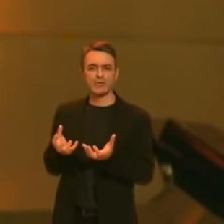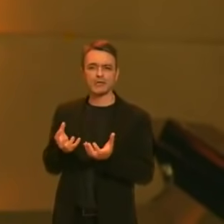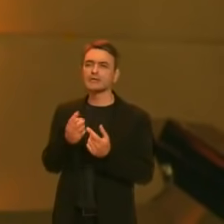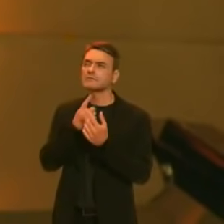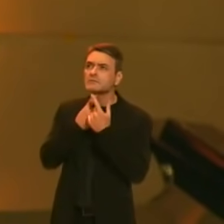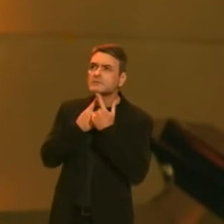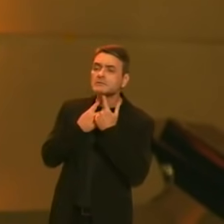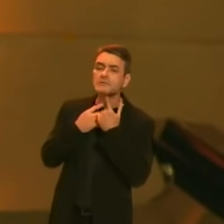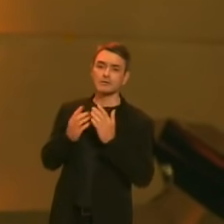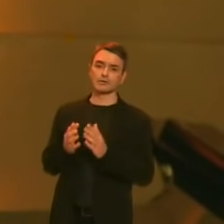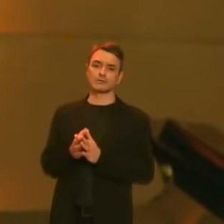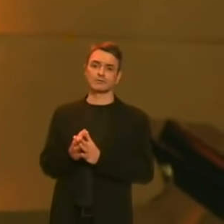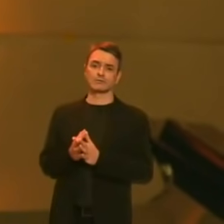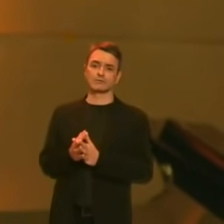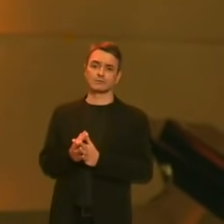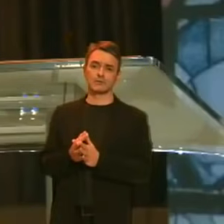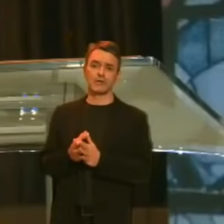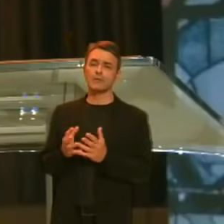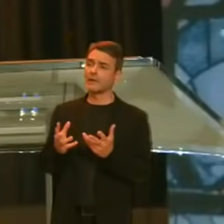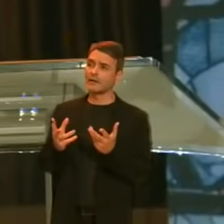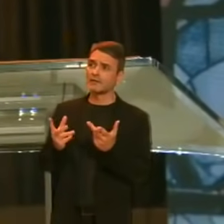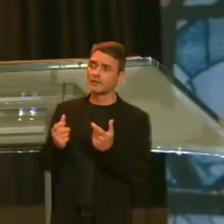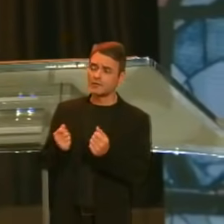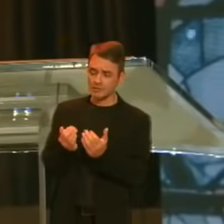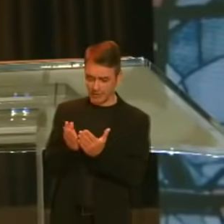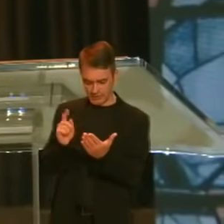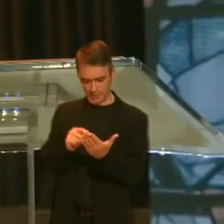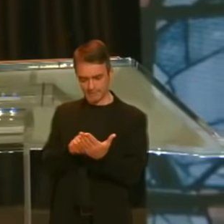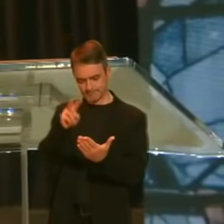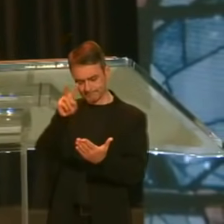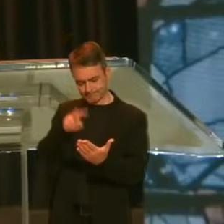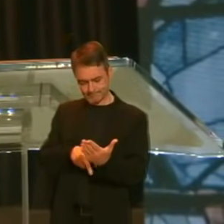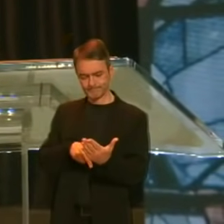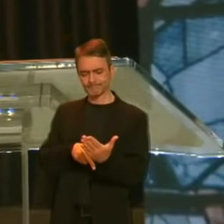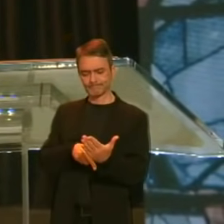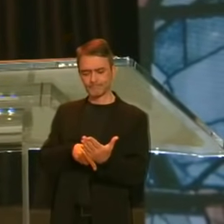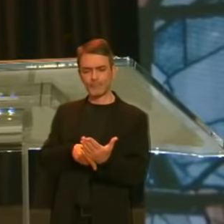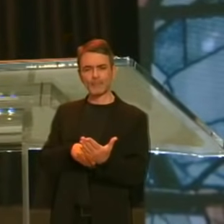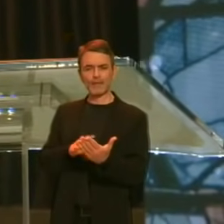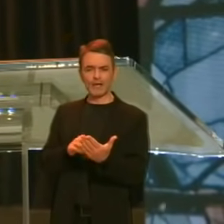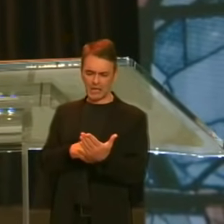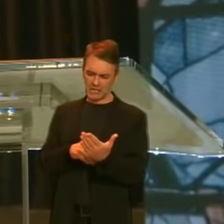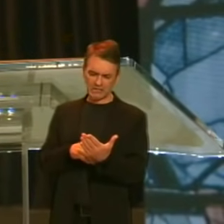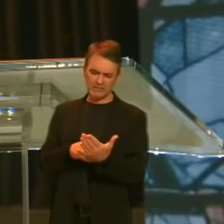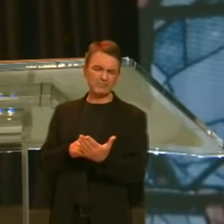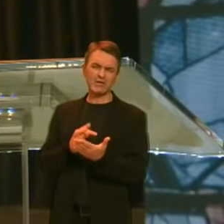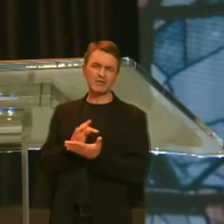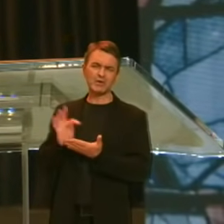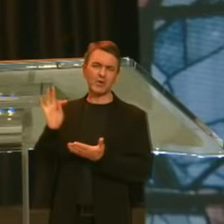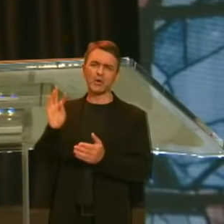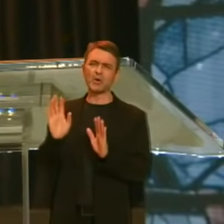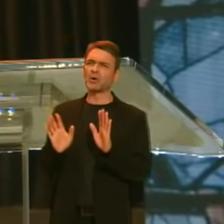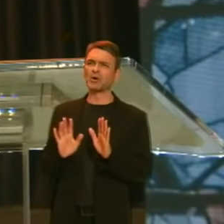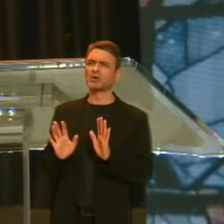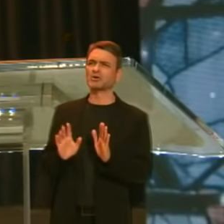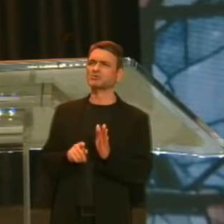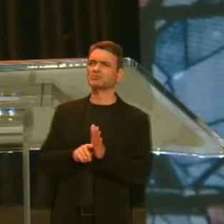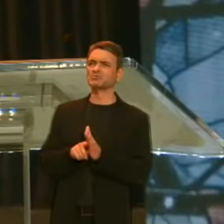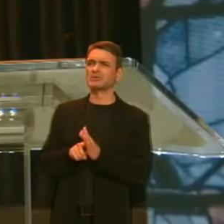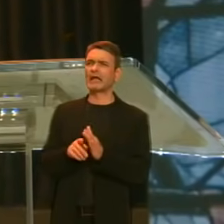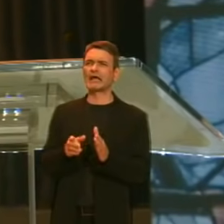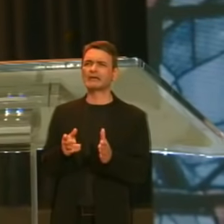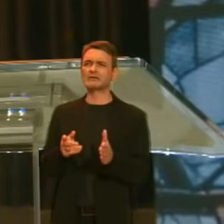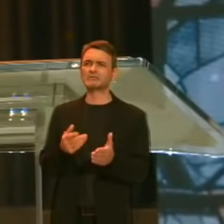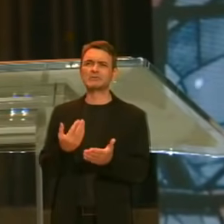coisas maravilhosas é que a gente pode ler a palavra, e mesmo não sendo um teólogo, mesmo não sendo um erudito,